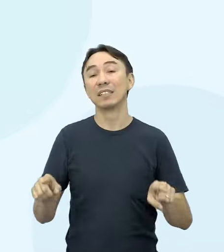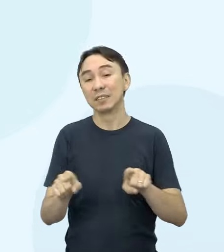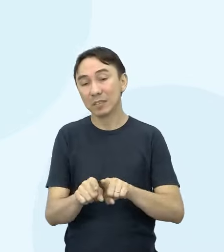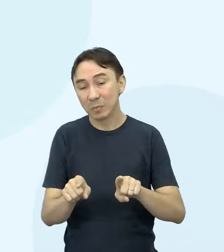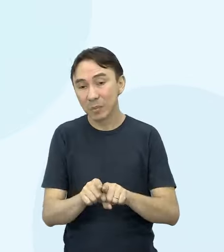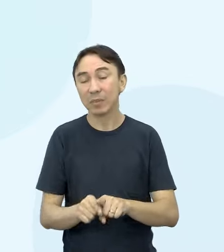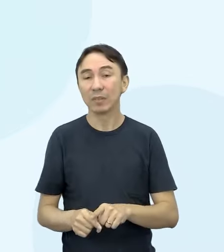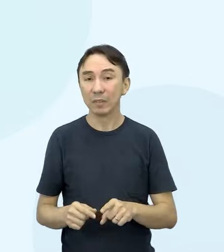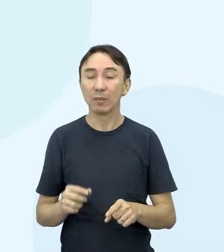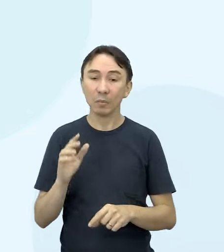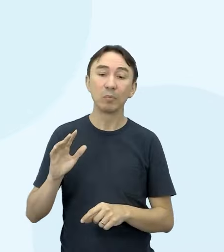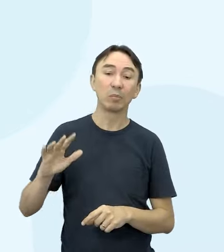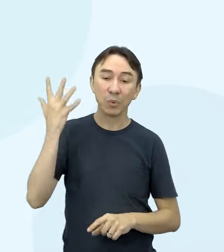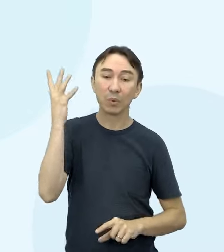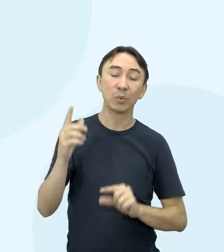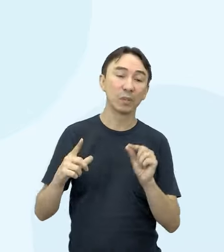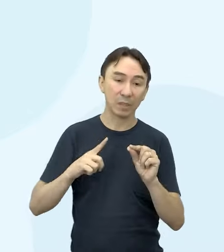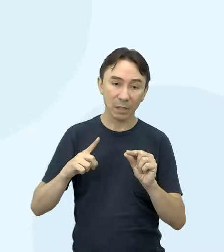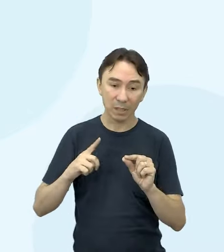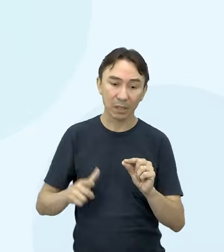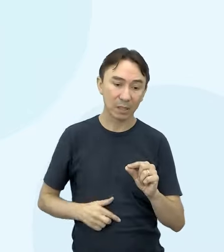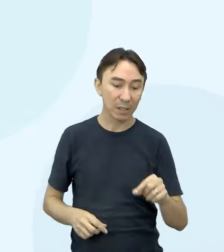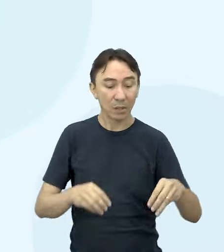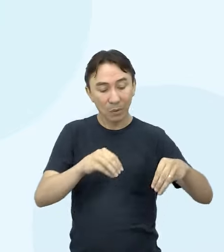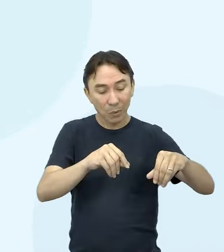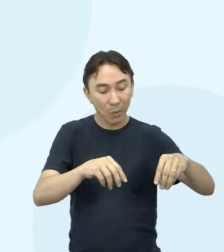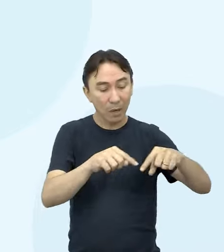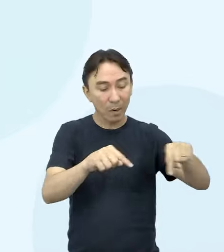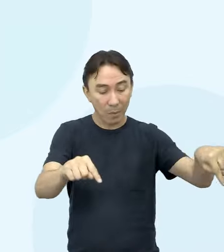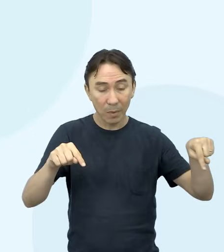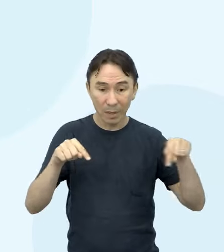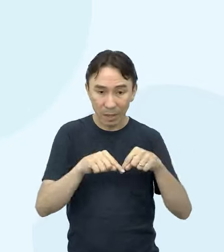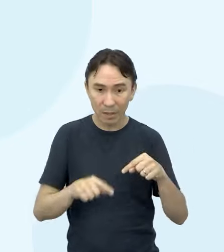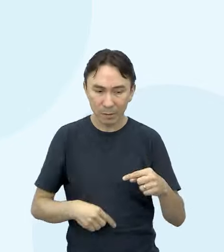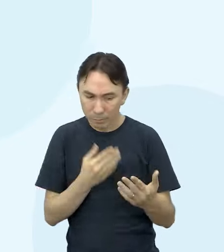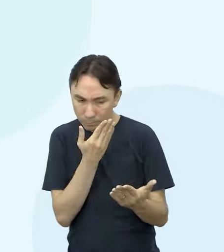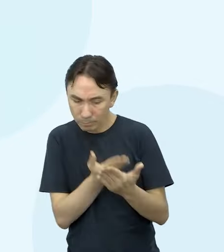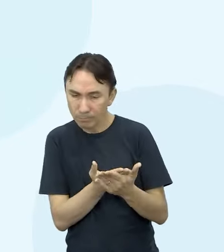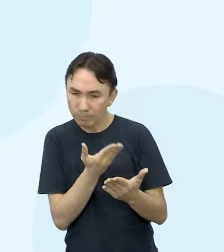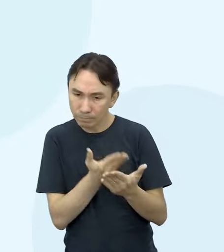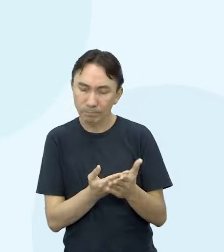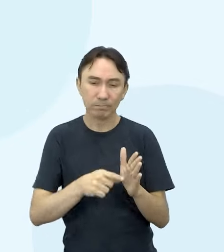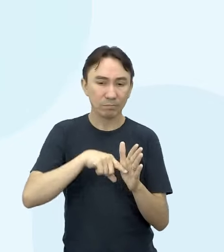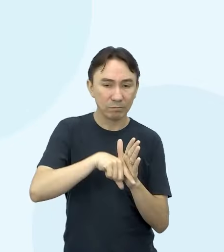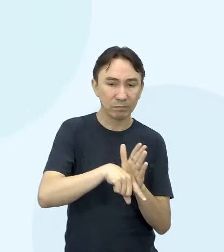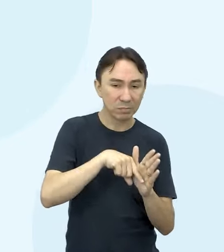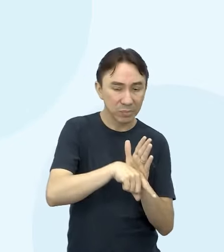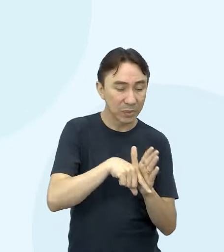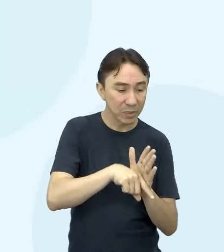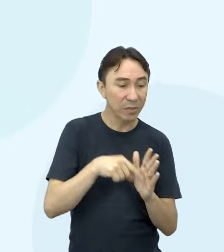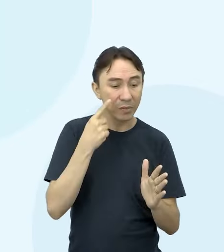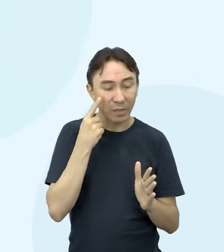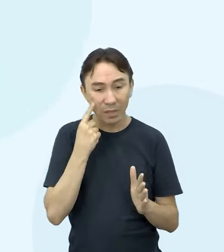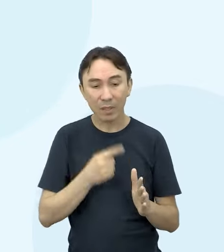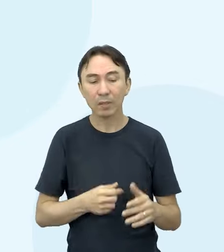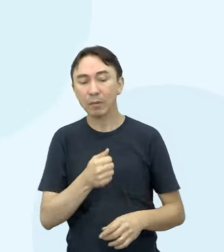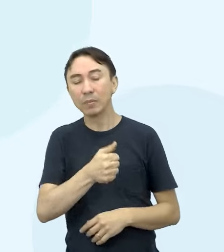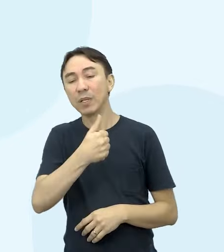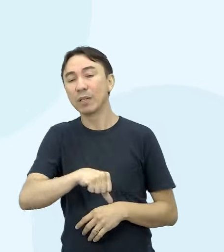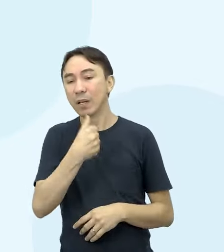ser aprofundada nos estudos de território enquanto uma categoria conceitual para análise e compreensão do espaço. Sendo assim,